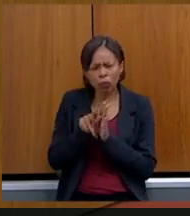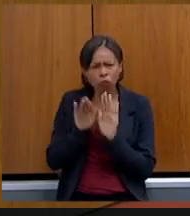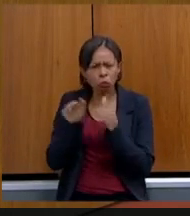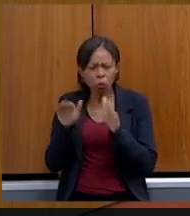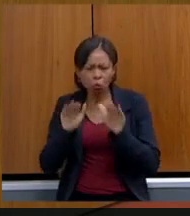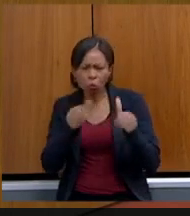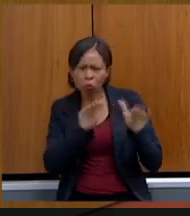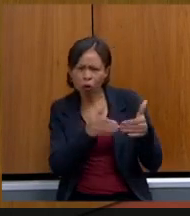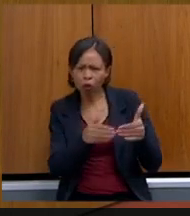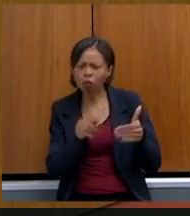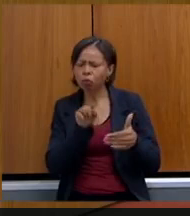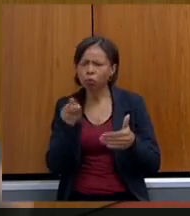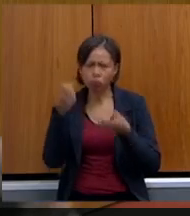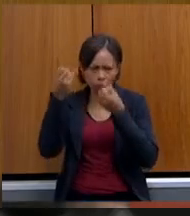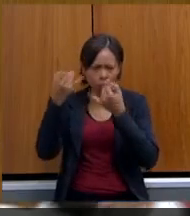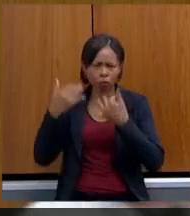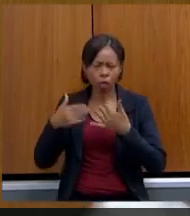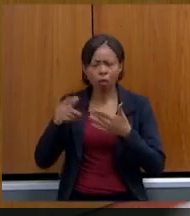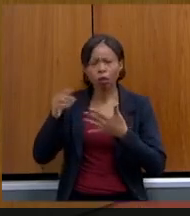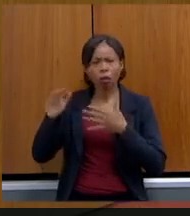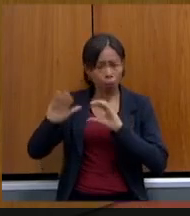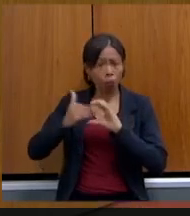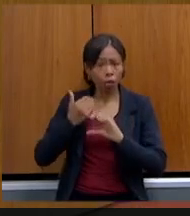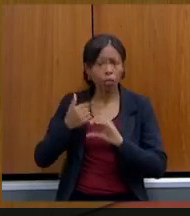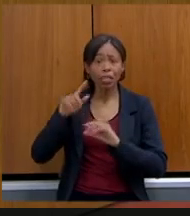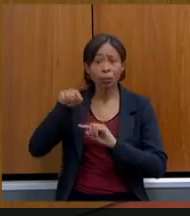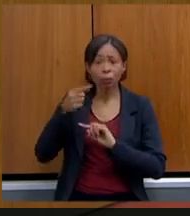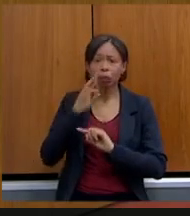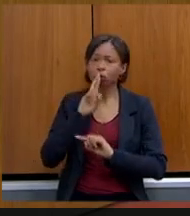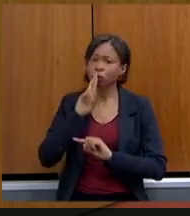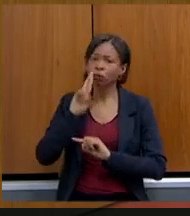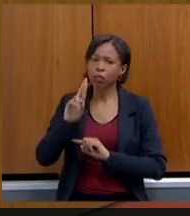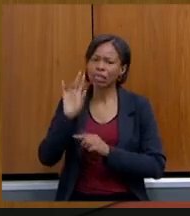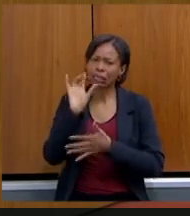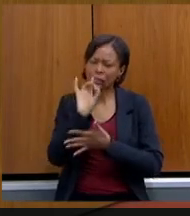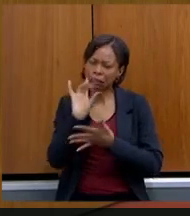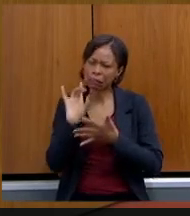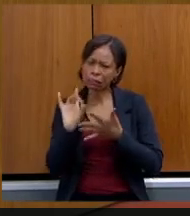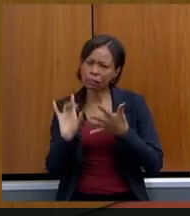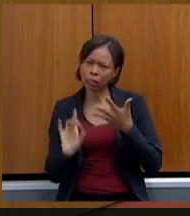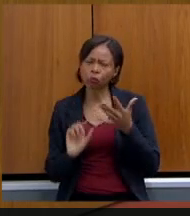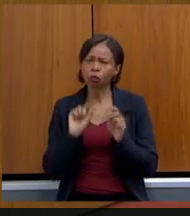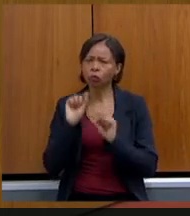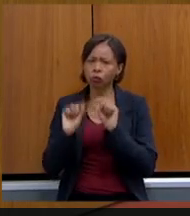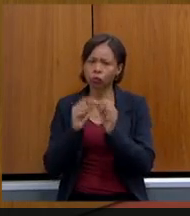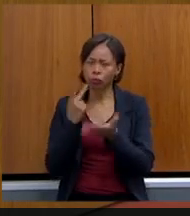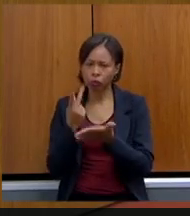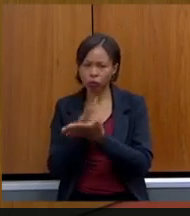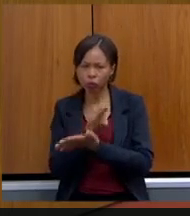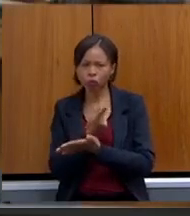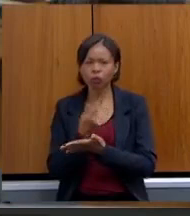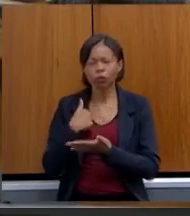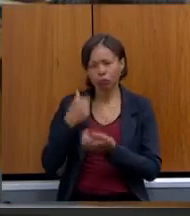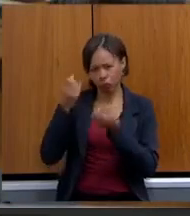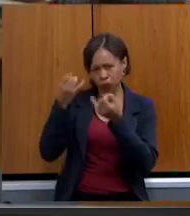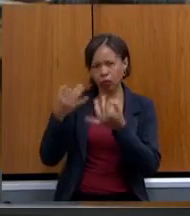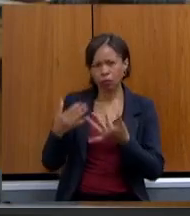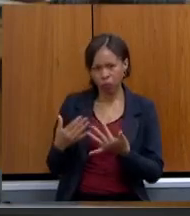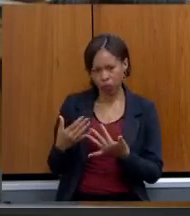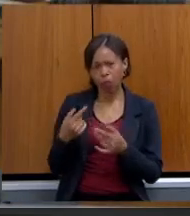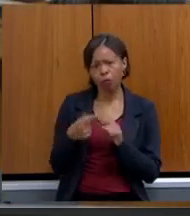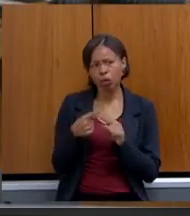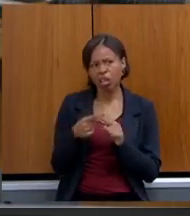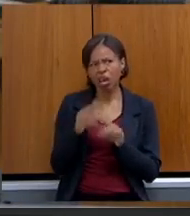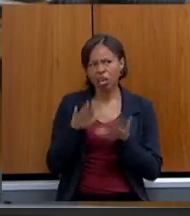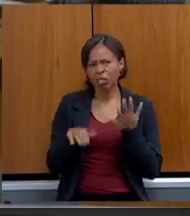que o firme compromisso com o senhor de responder precisamente cada caso desse o que que aconteceu Muito provavelmente esse professores